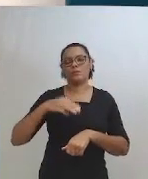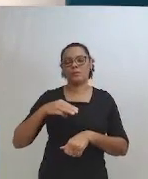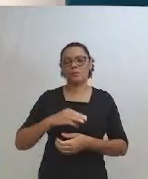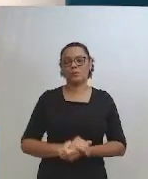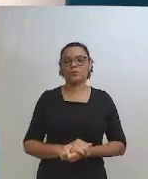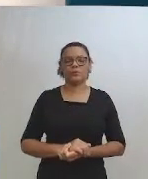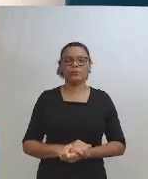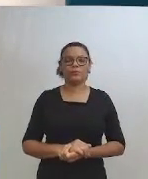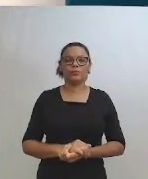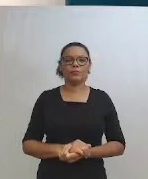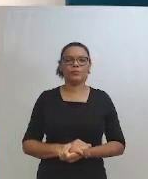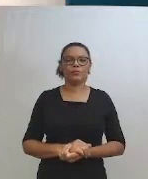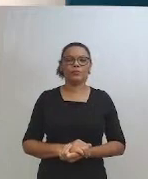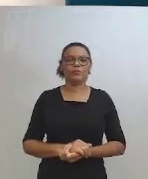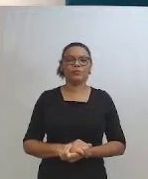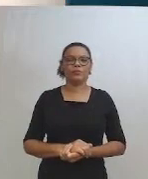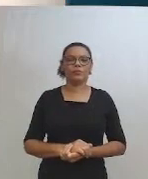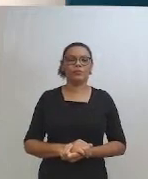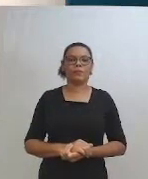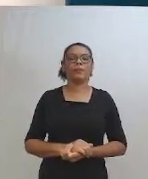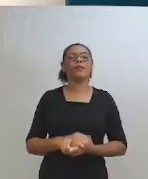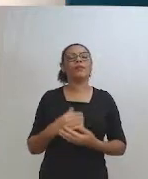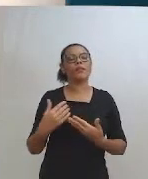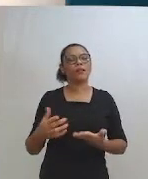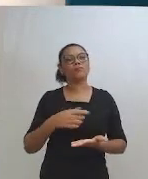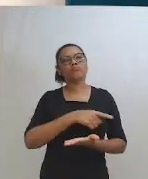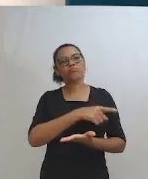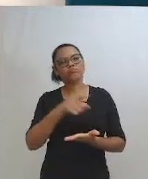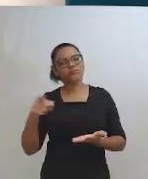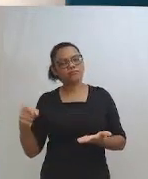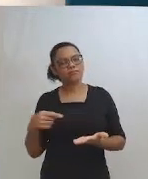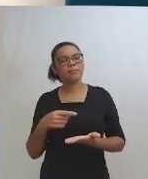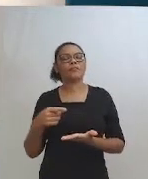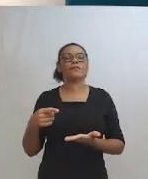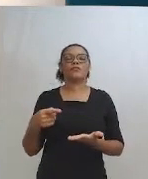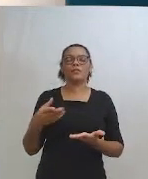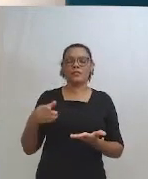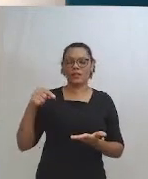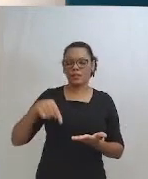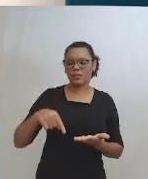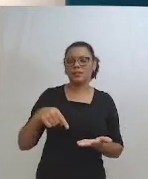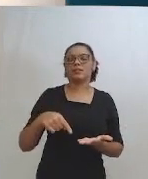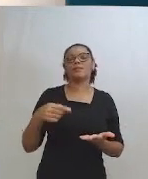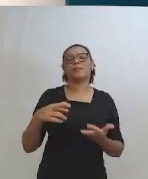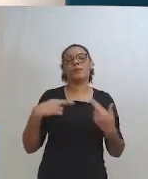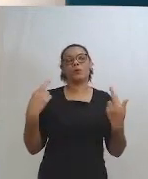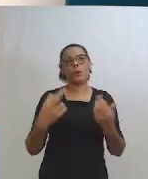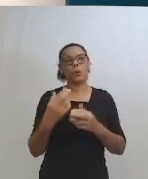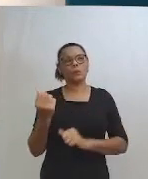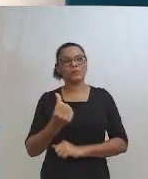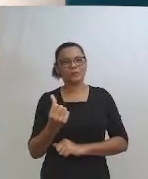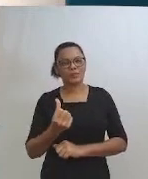Excelentíssimo senhor presidente desta egrégia sexta turma, nobre e eminente